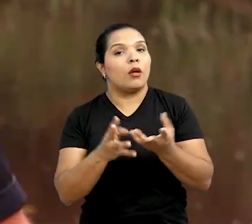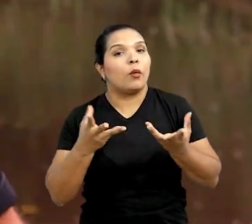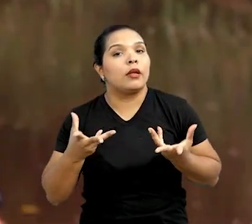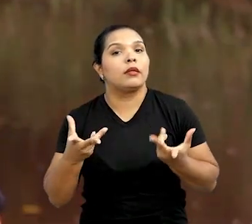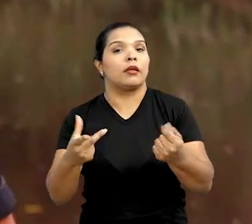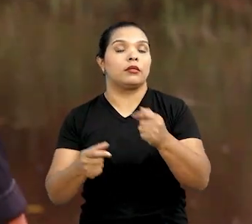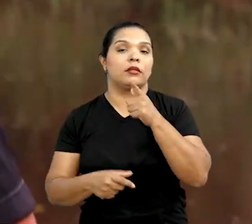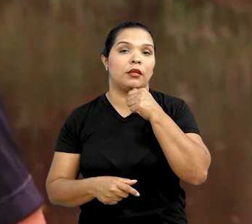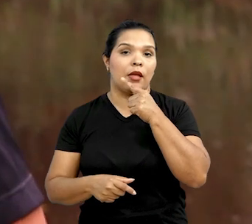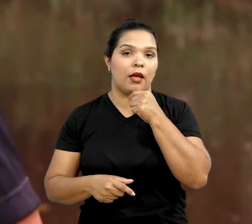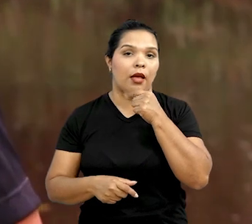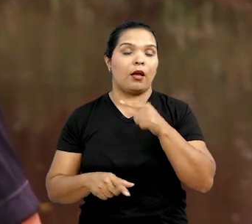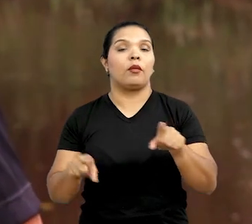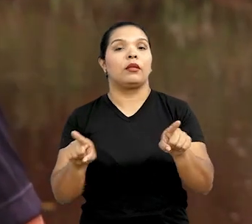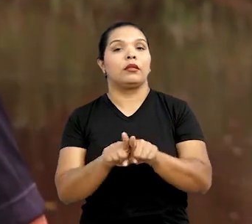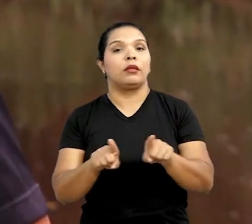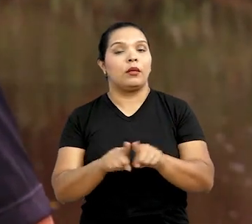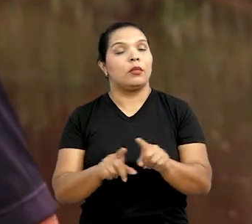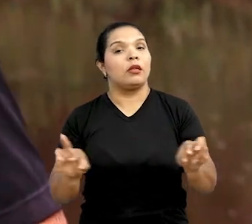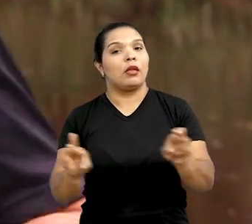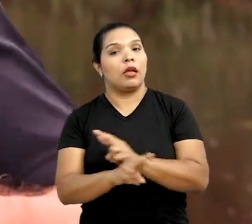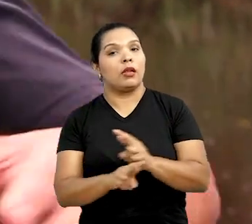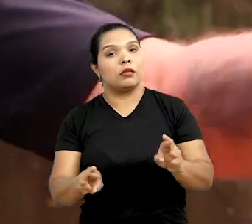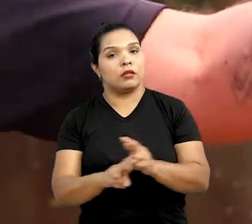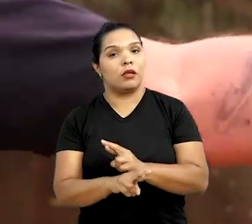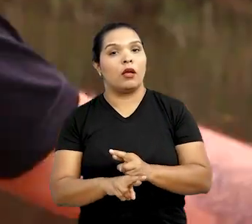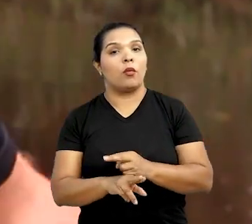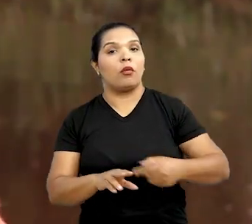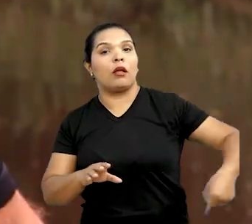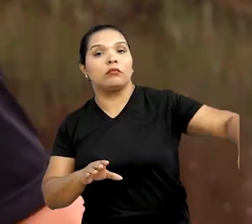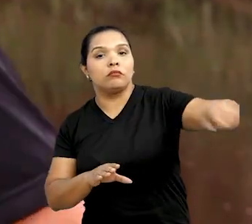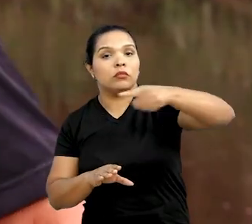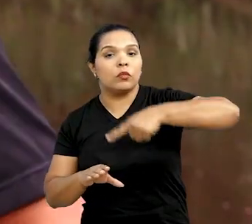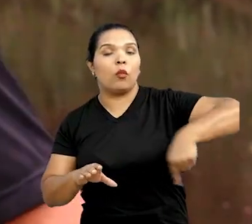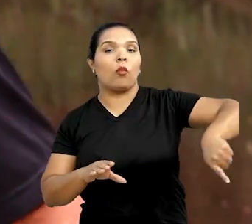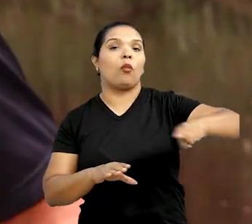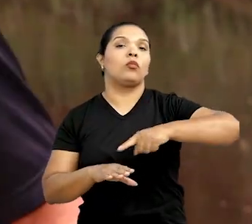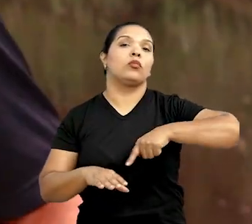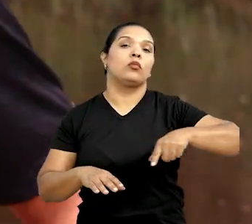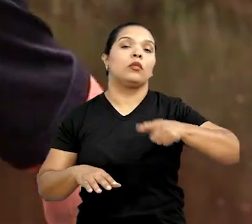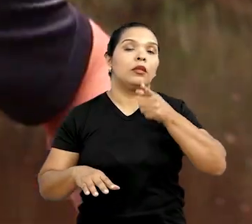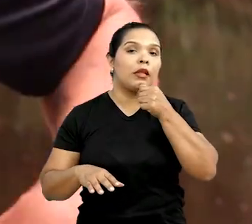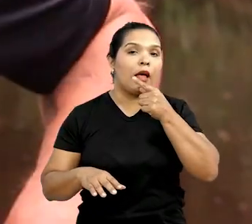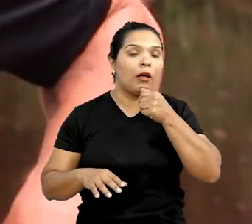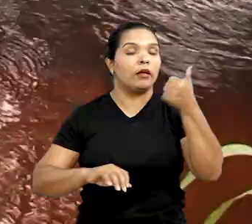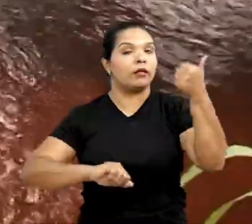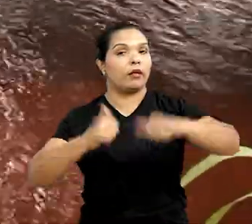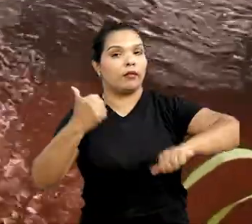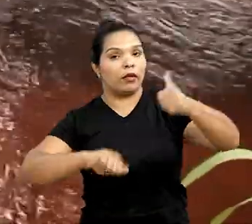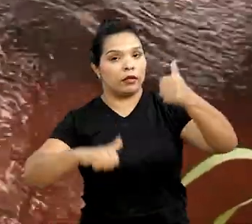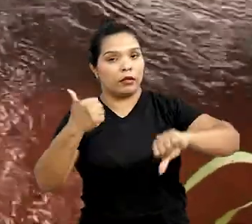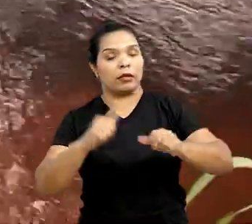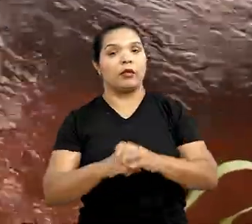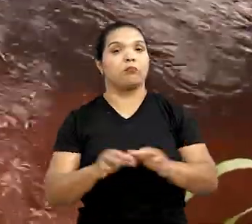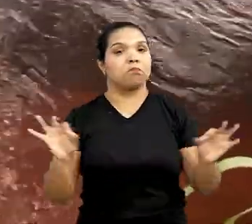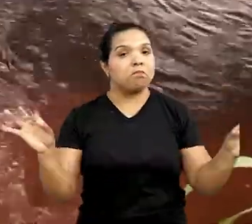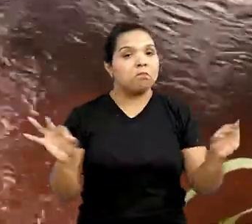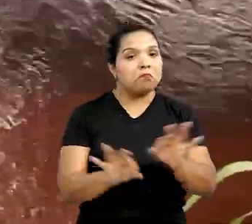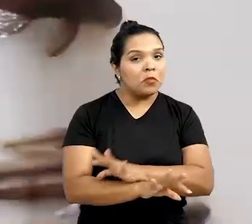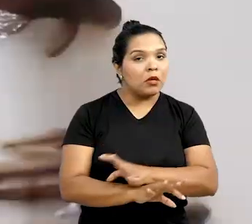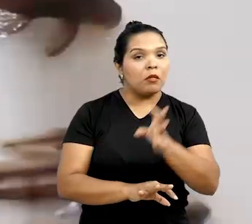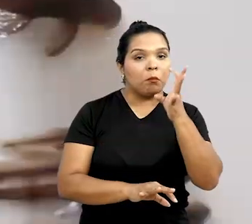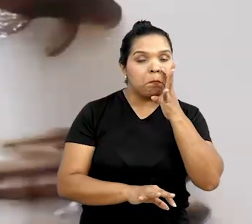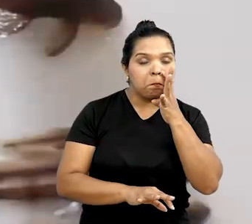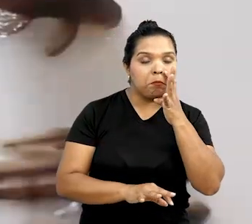à qualidade da água, as características em relação ao que há no entorno do curso d'água que está sendo avaliado. Concluída a fase de